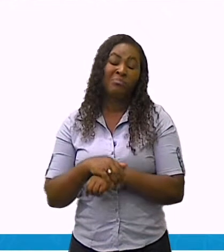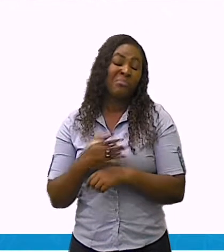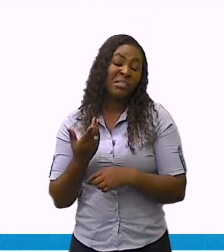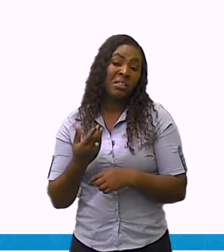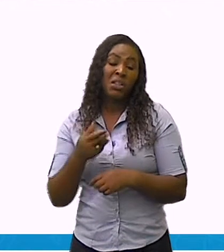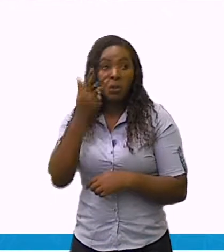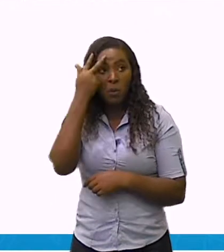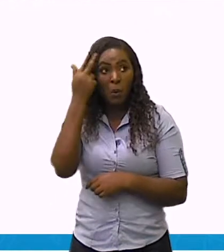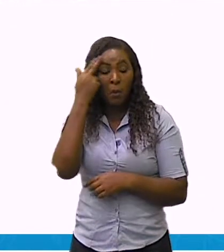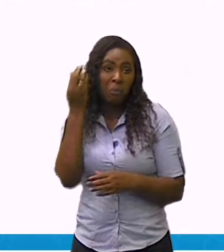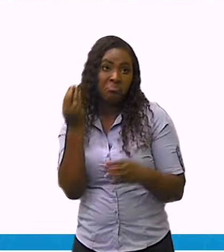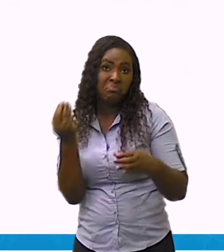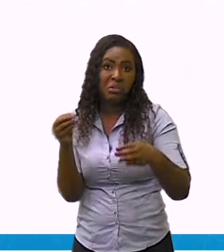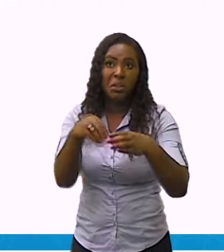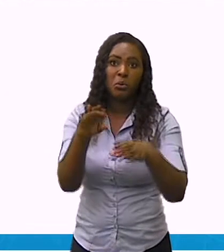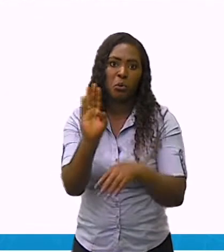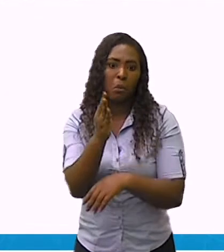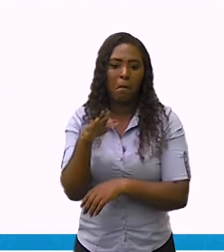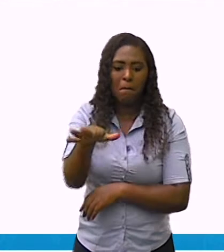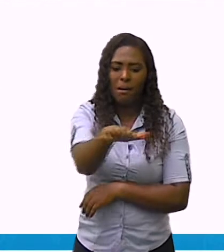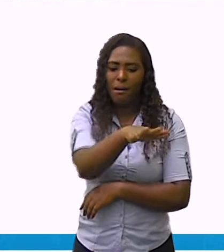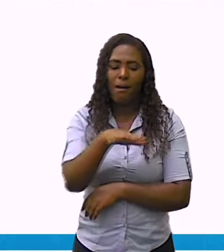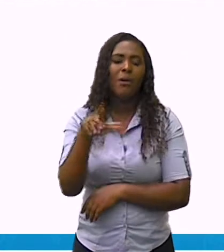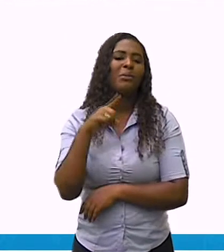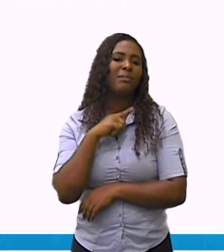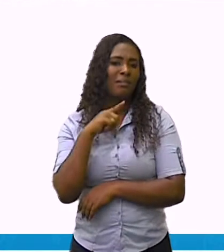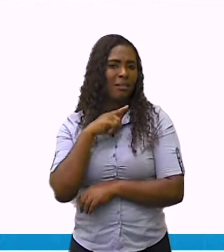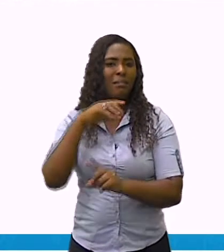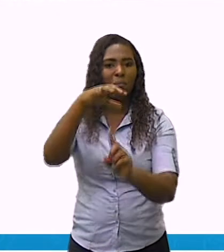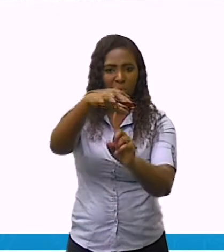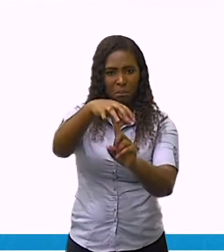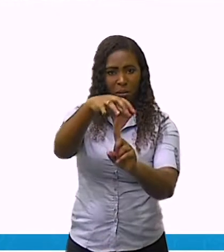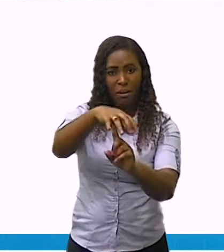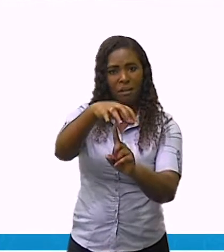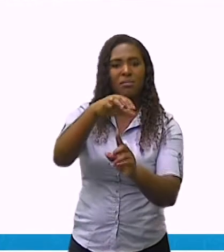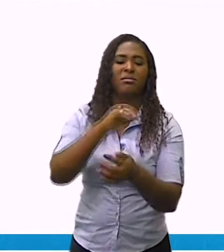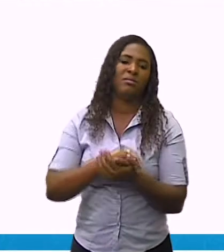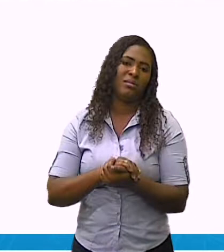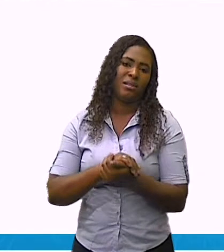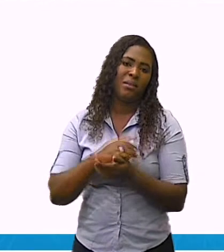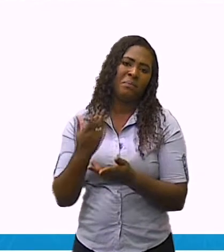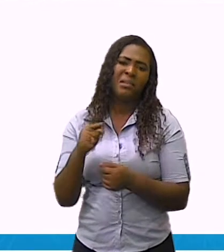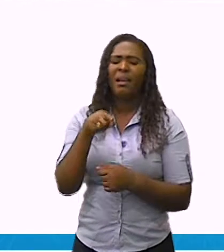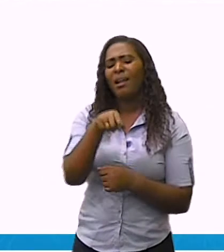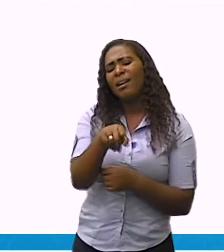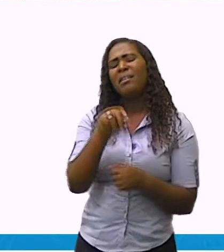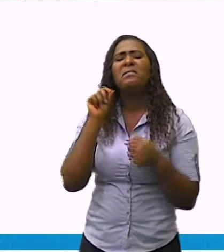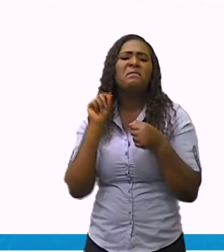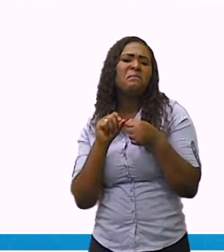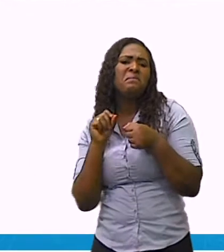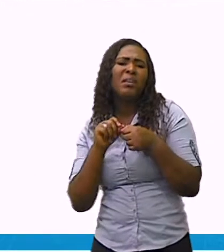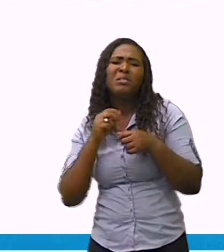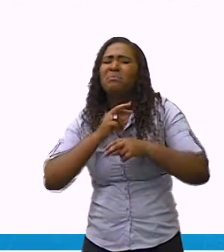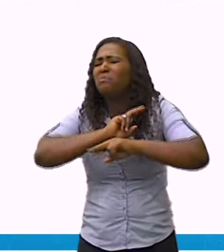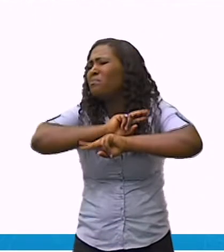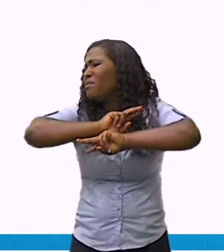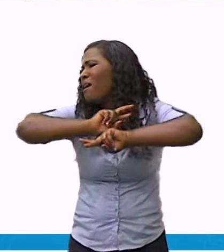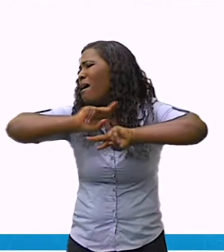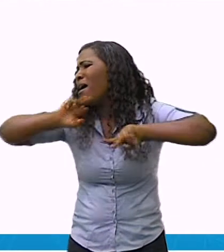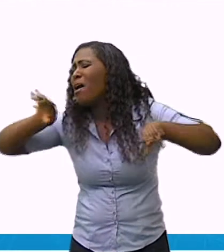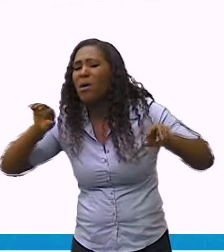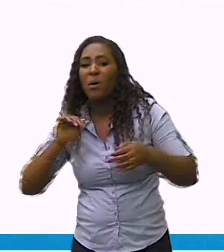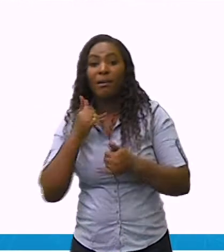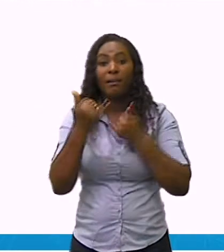alguma praça, né? E são praticadas ali diferentes atividades, desde o lazer, como você